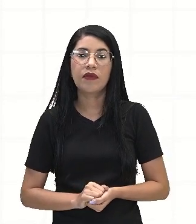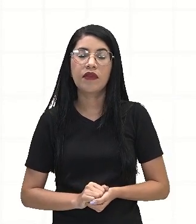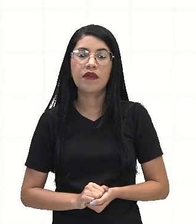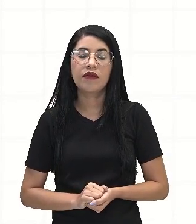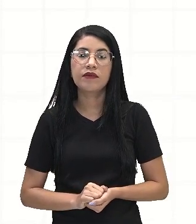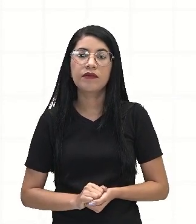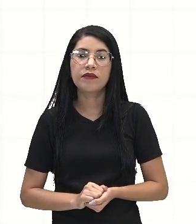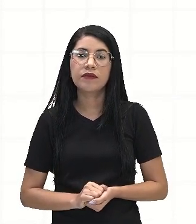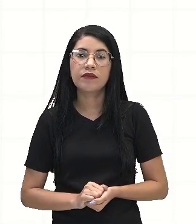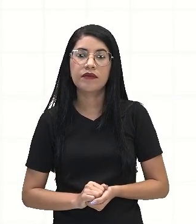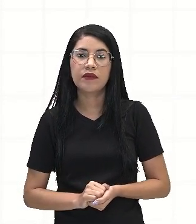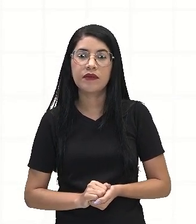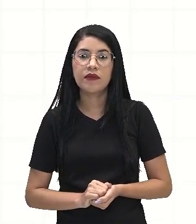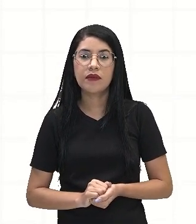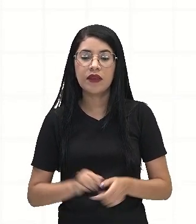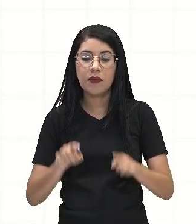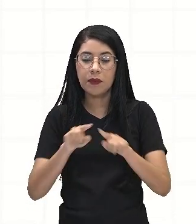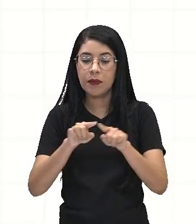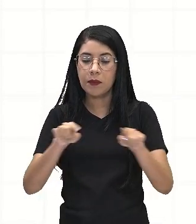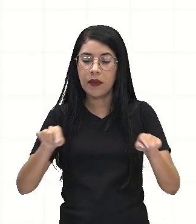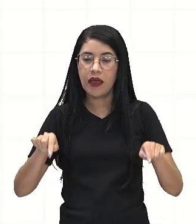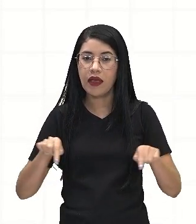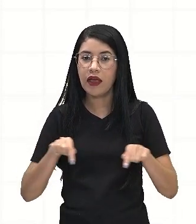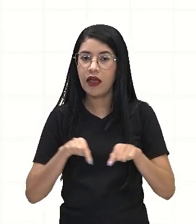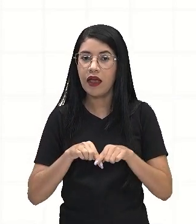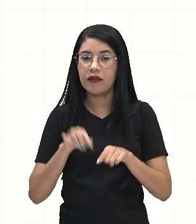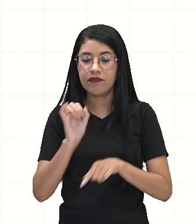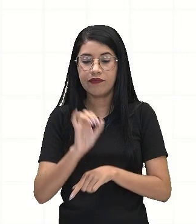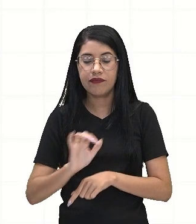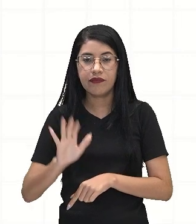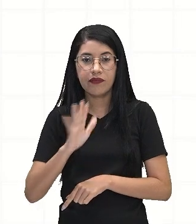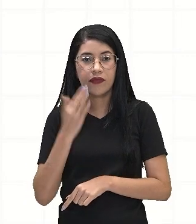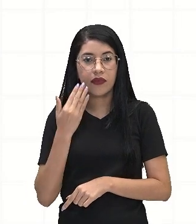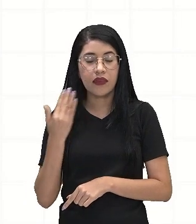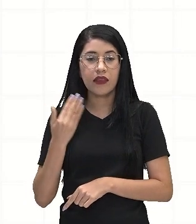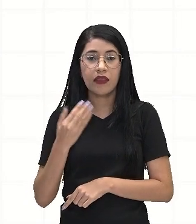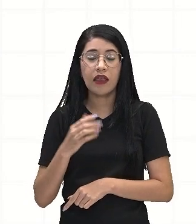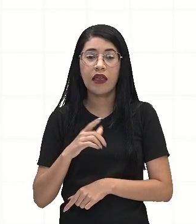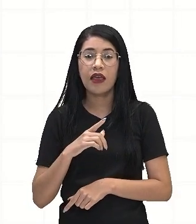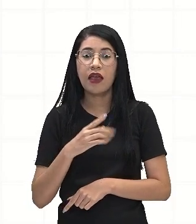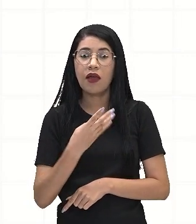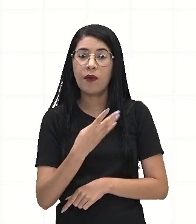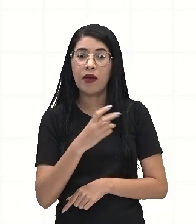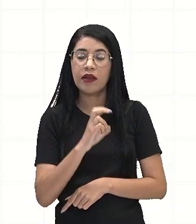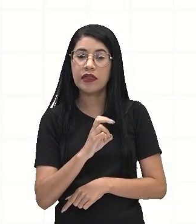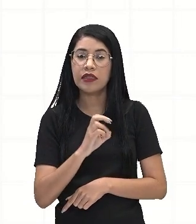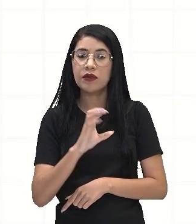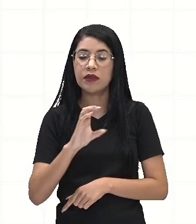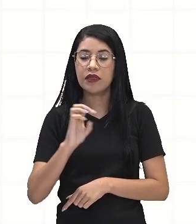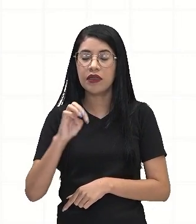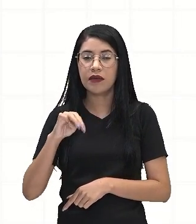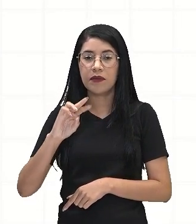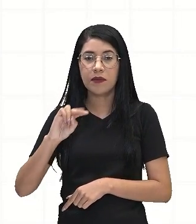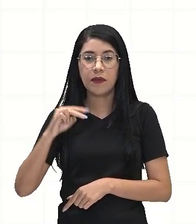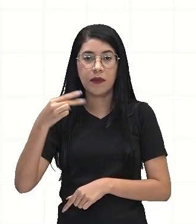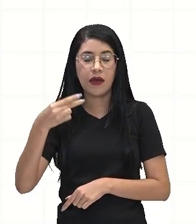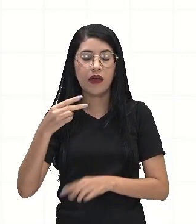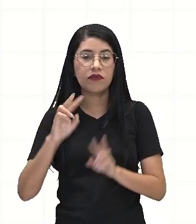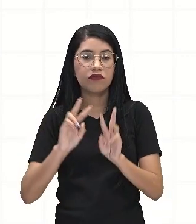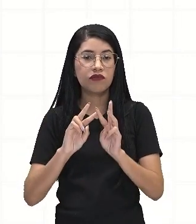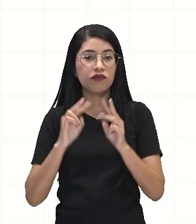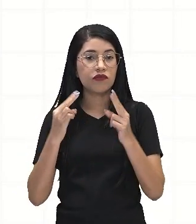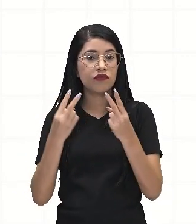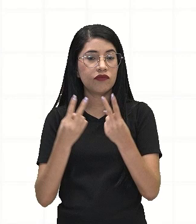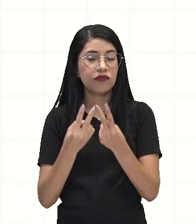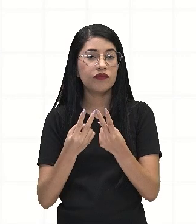a questão. O bloco retangular da figura tem 45 centímetros cúbicos de volume. Então, aqui ele